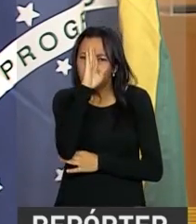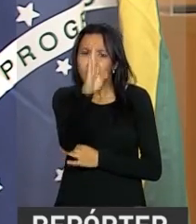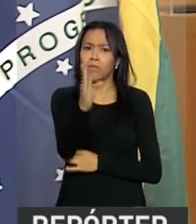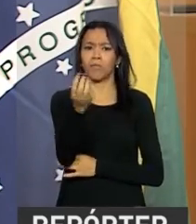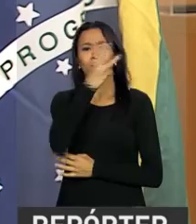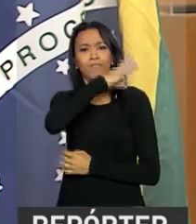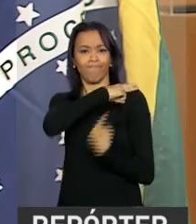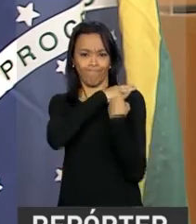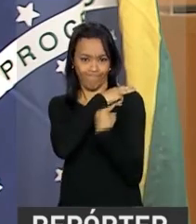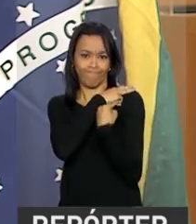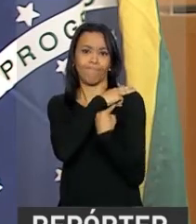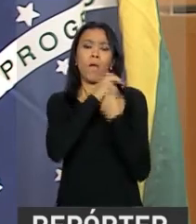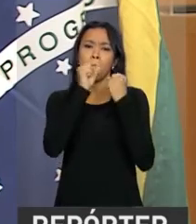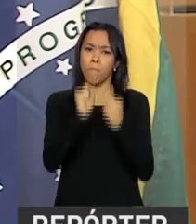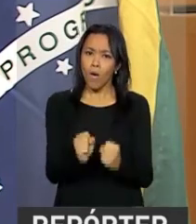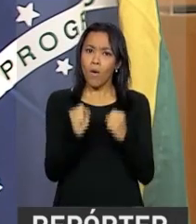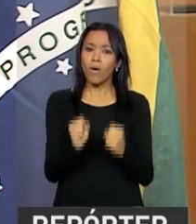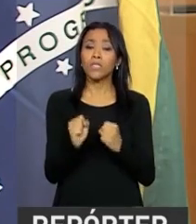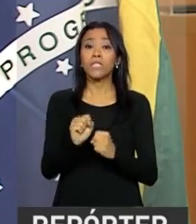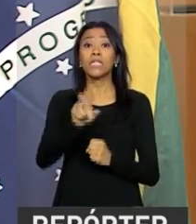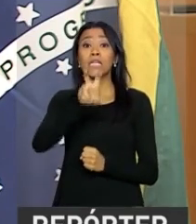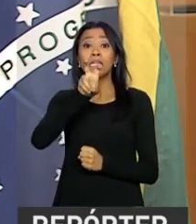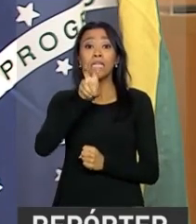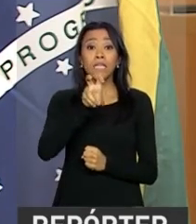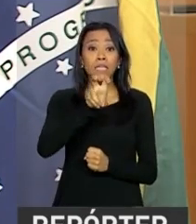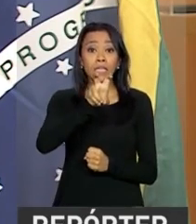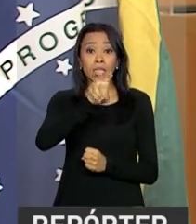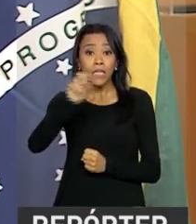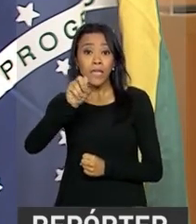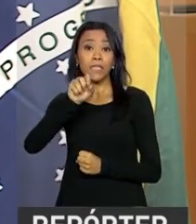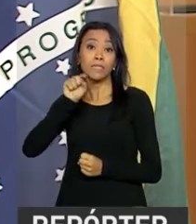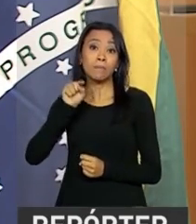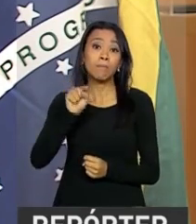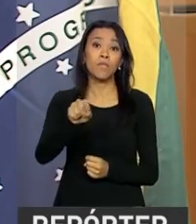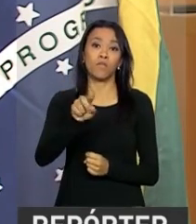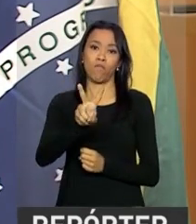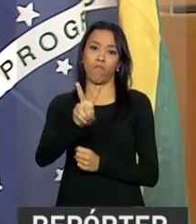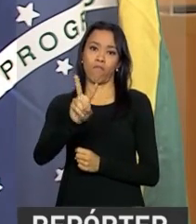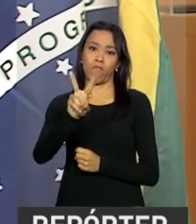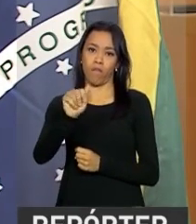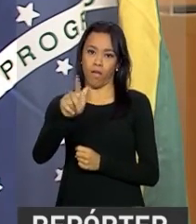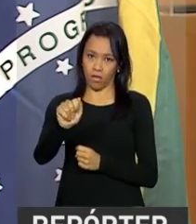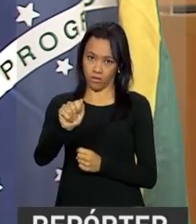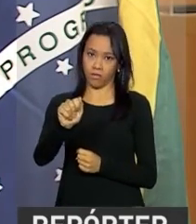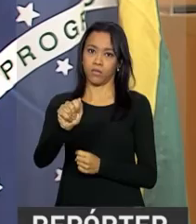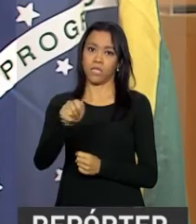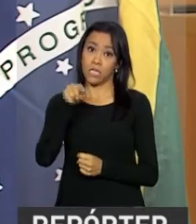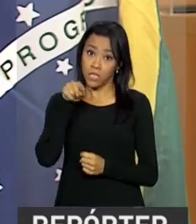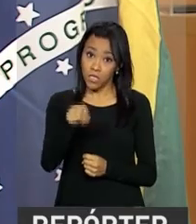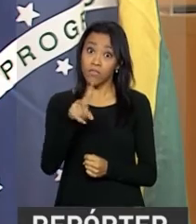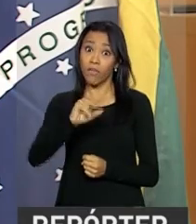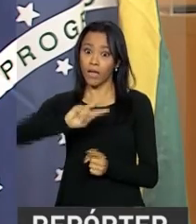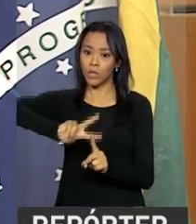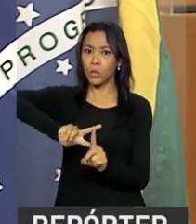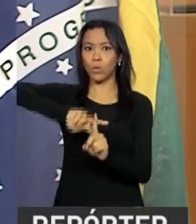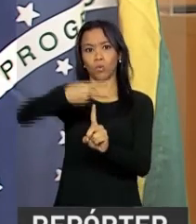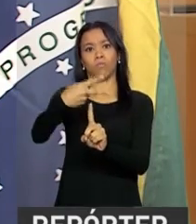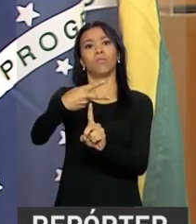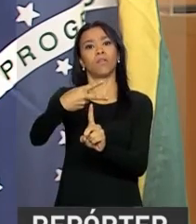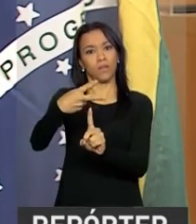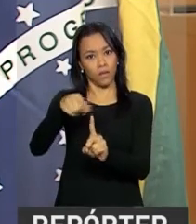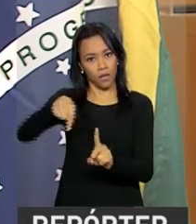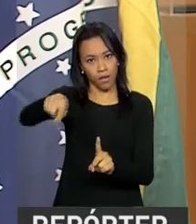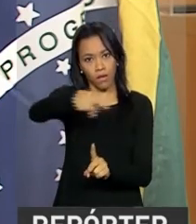nível médio ela possa se ampliar em cerca de 500 mil vagas novas vagas o que vai mais do que duplicar o